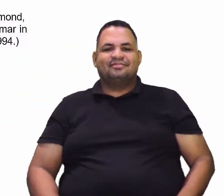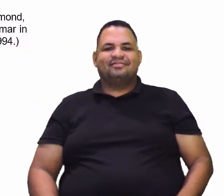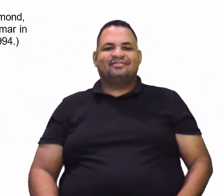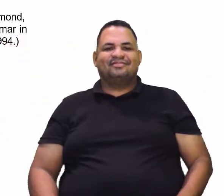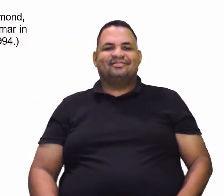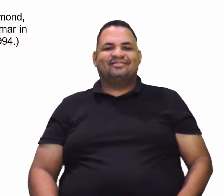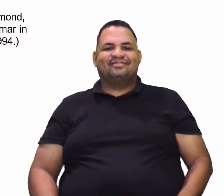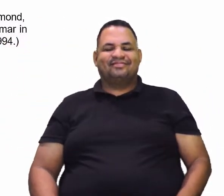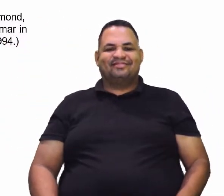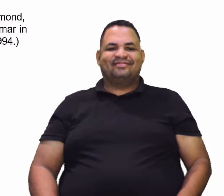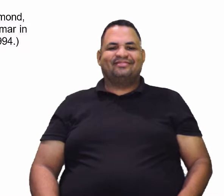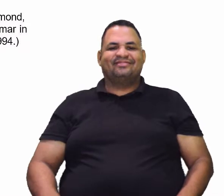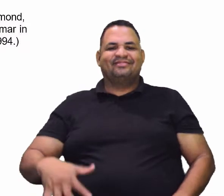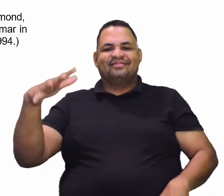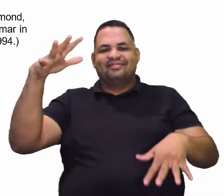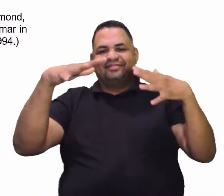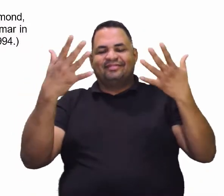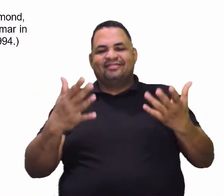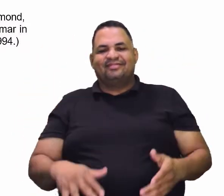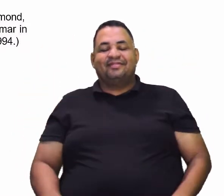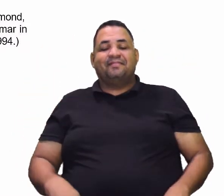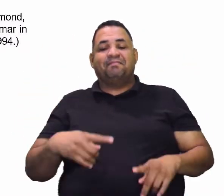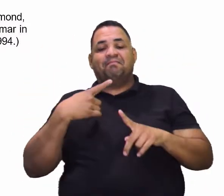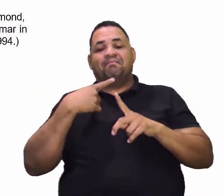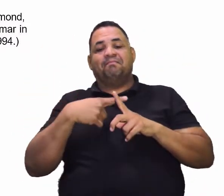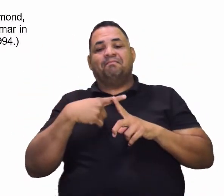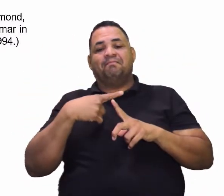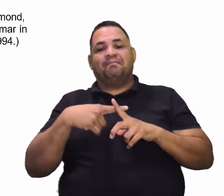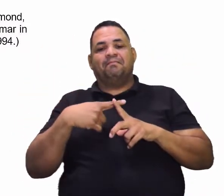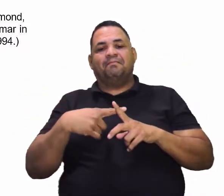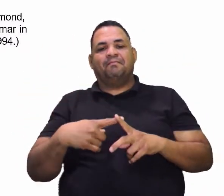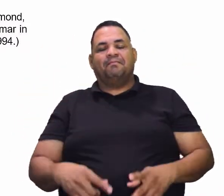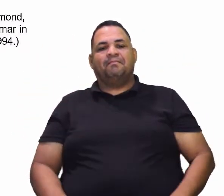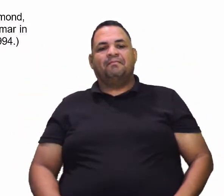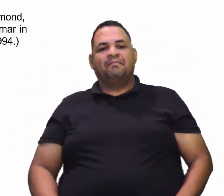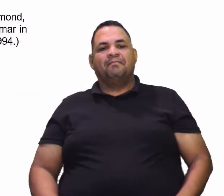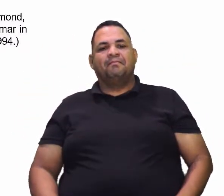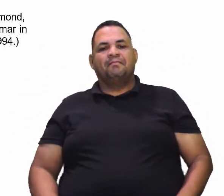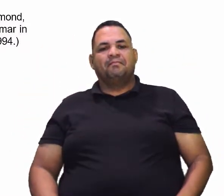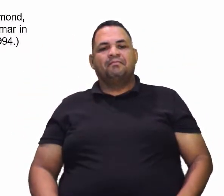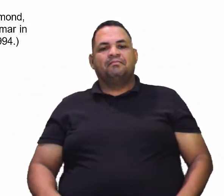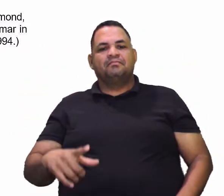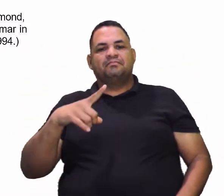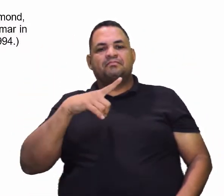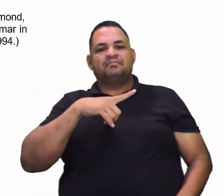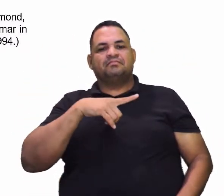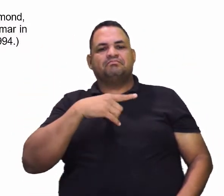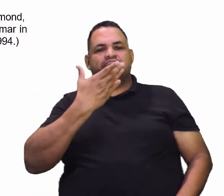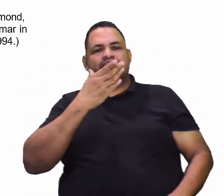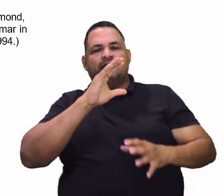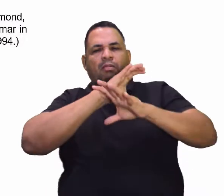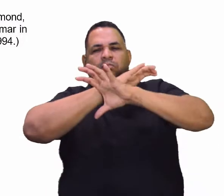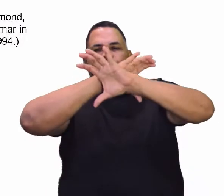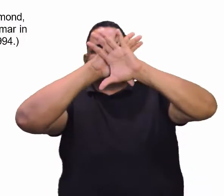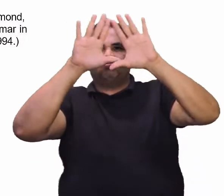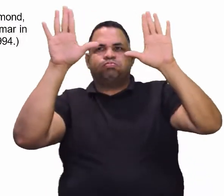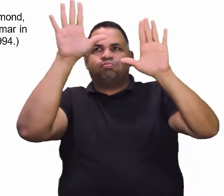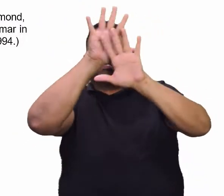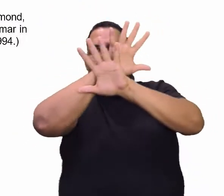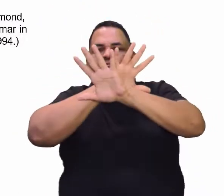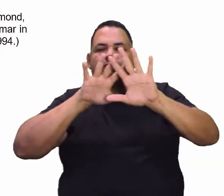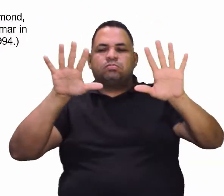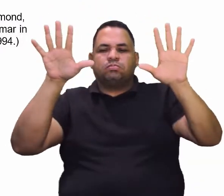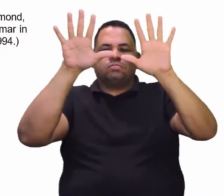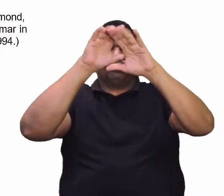essa palavra, vai cair um toró. Por quê? Porque temos essa evidência das nuvens, né?